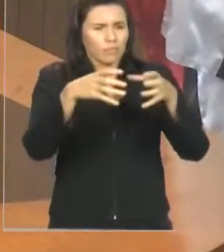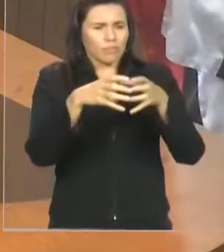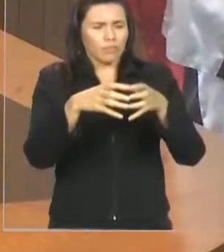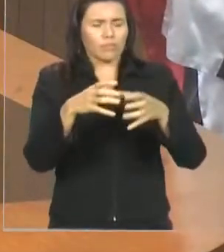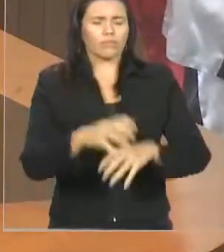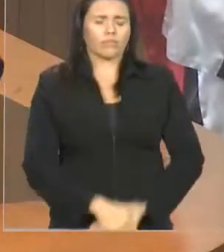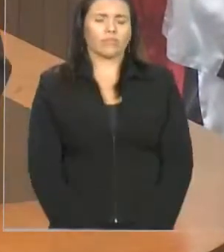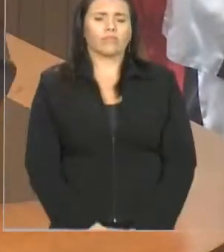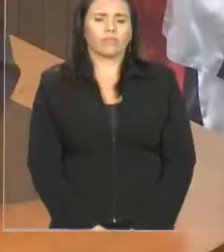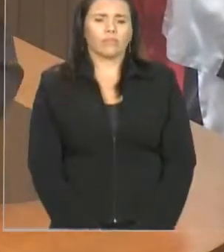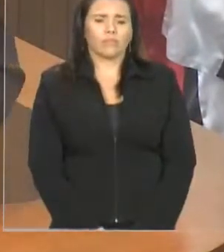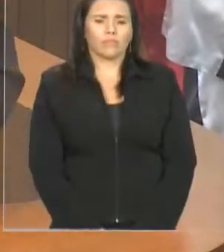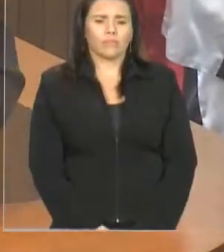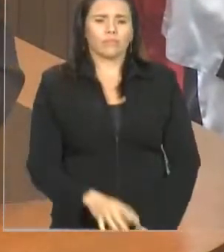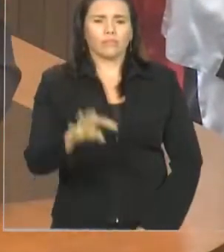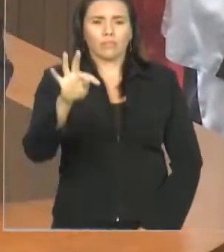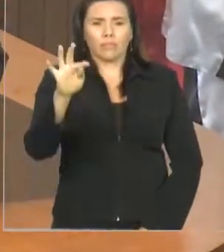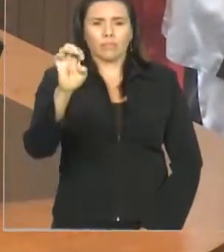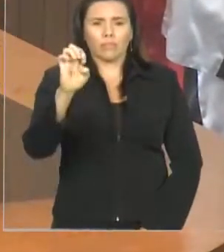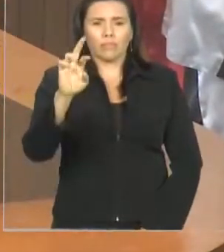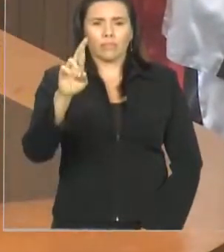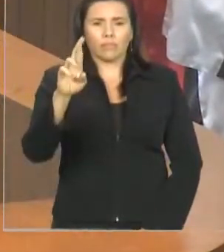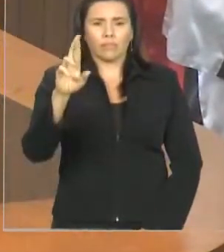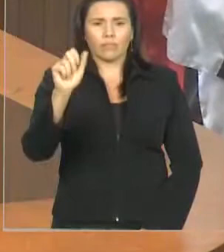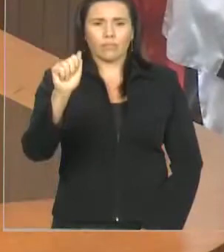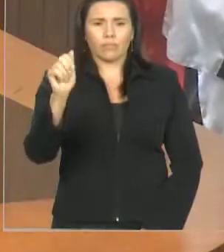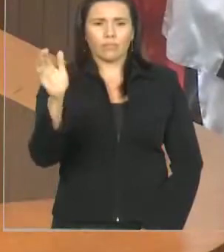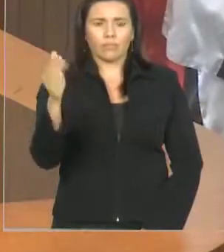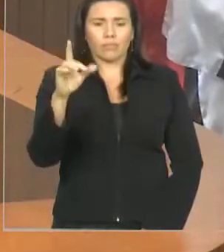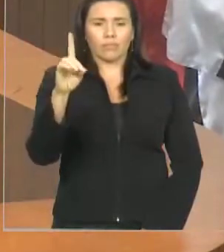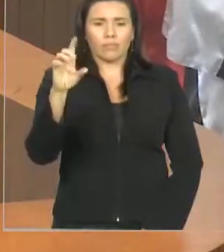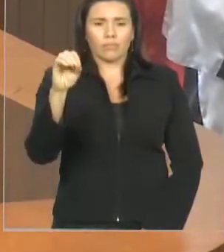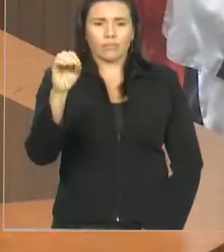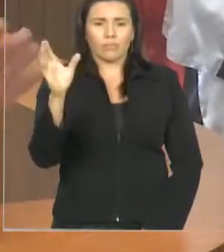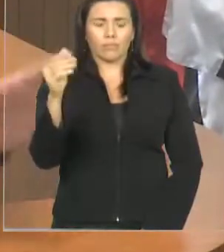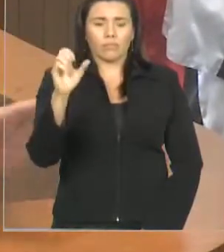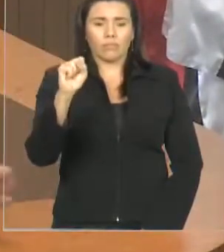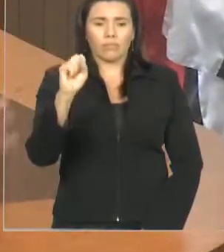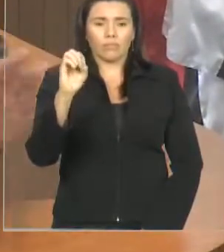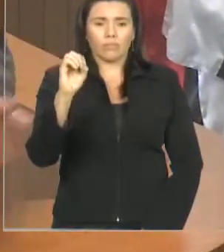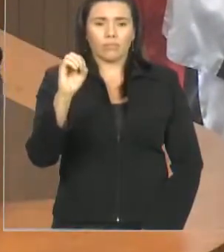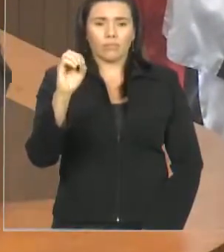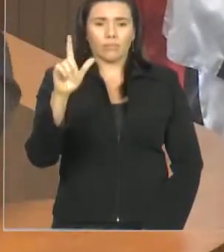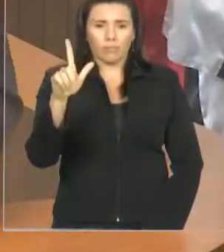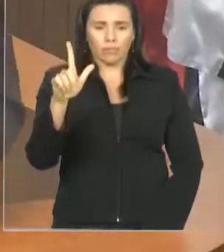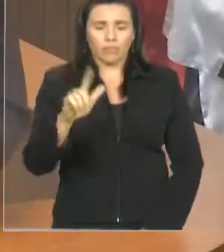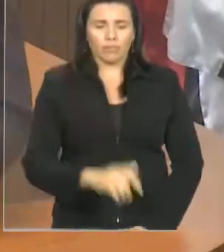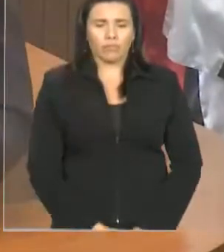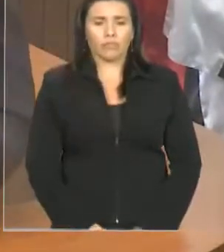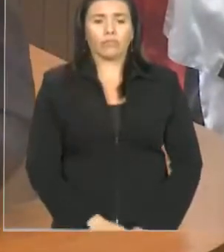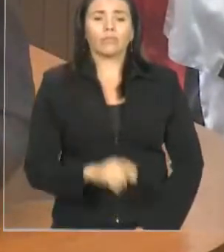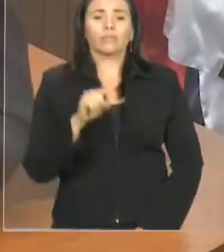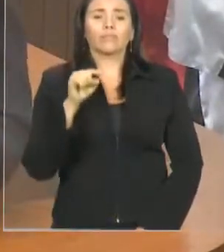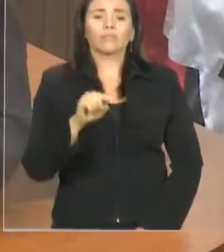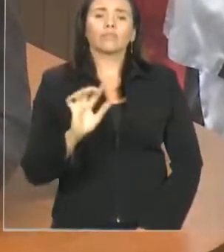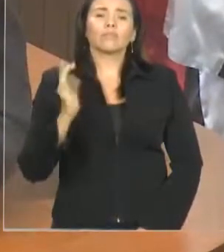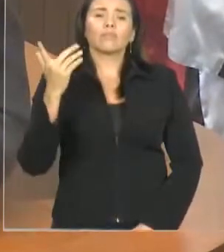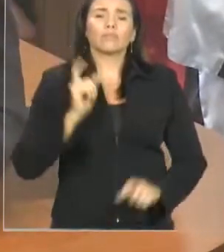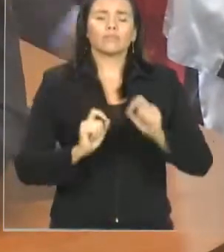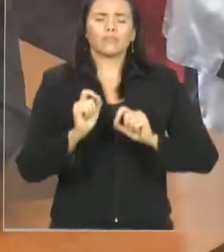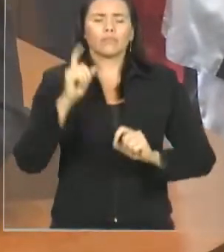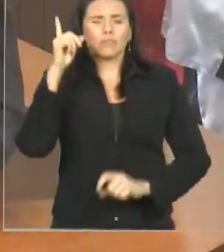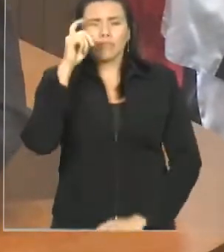e que a grande dificuldade que se tem hoje para os jovens, para os estudantes, é o